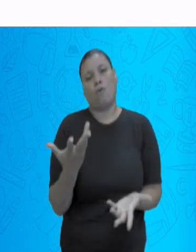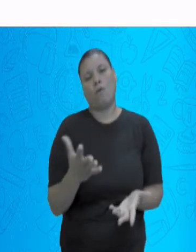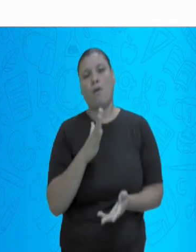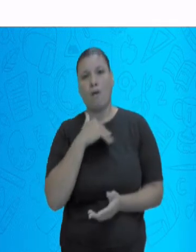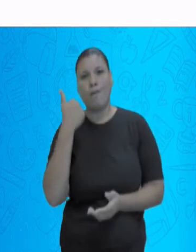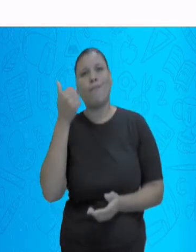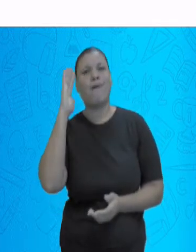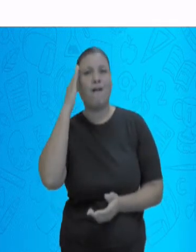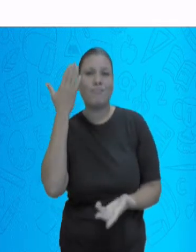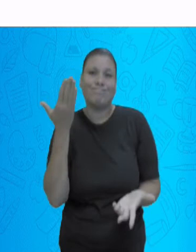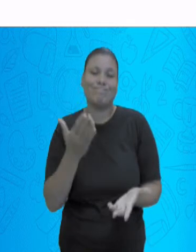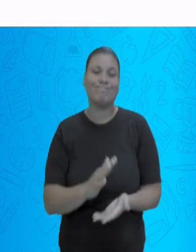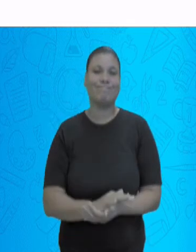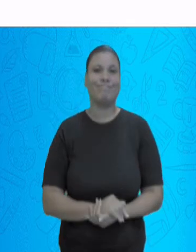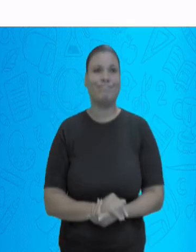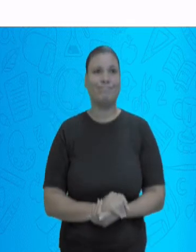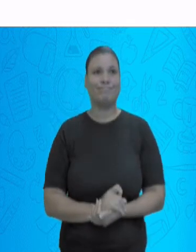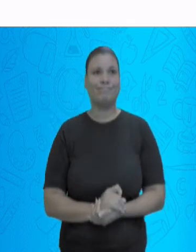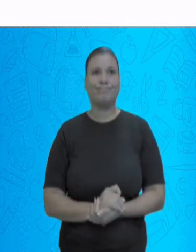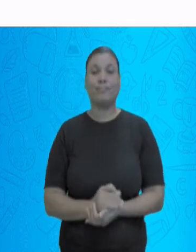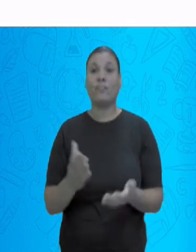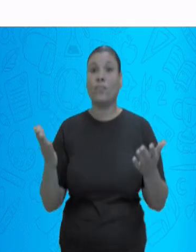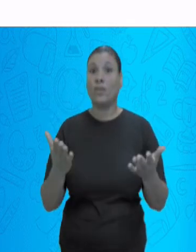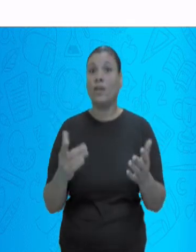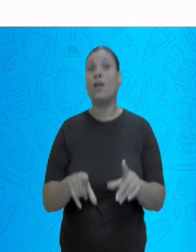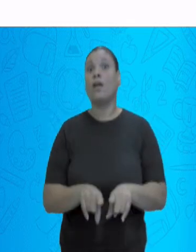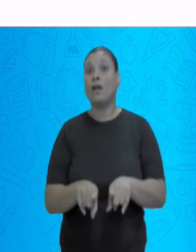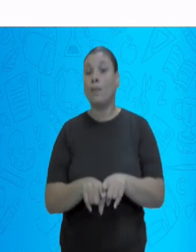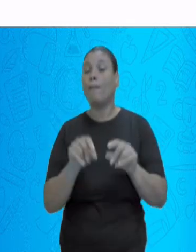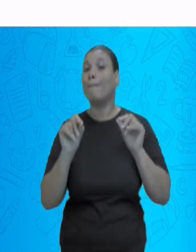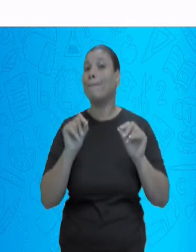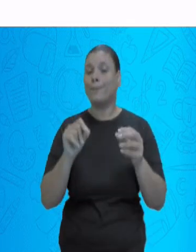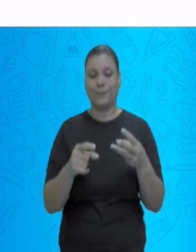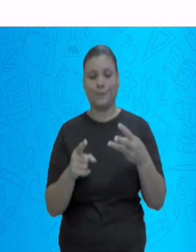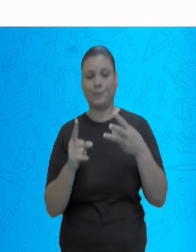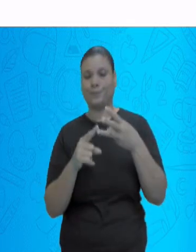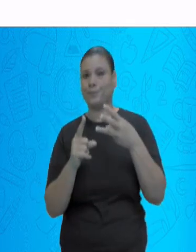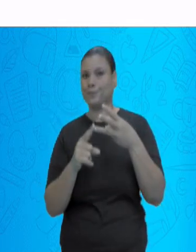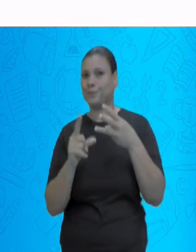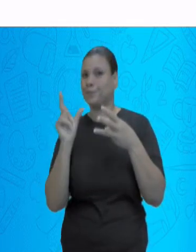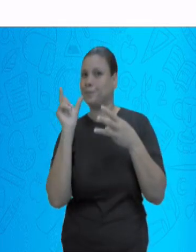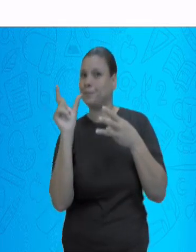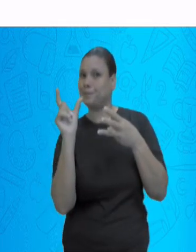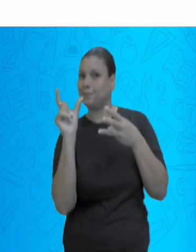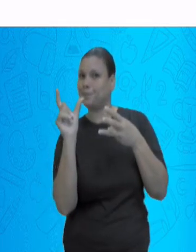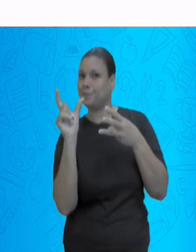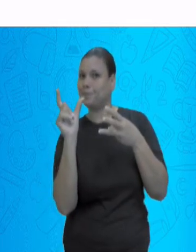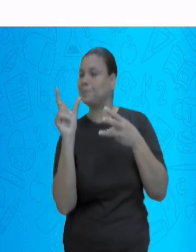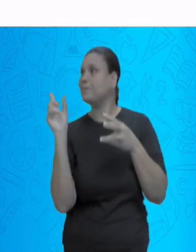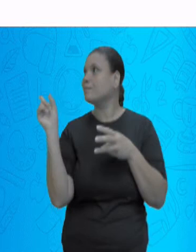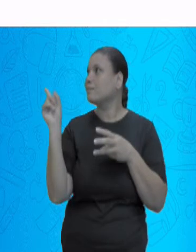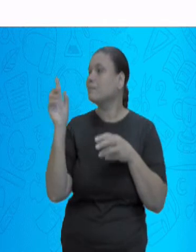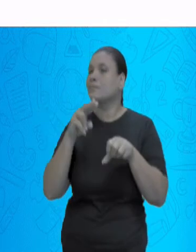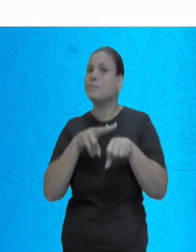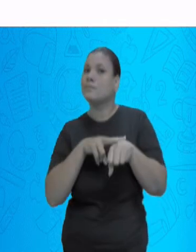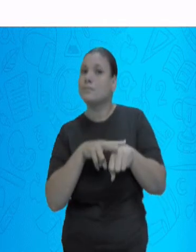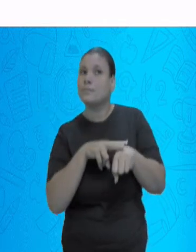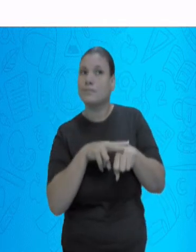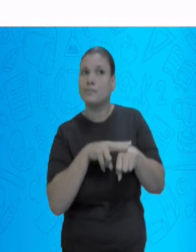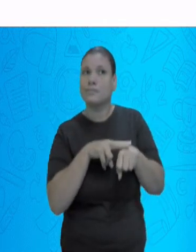Ênclise, pronome depois do verbo. Você vai ver o que é bom para